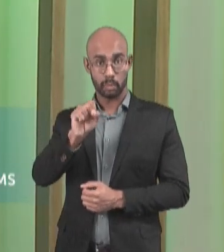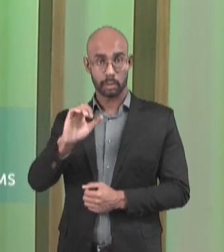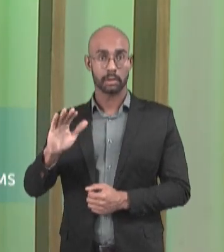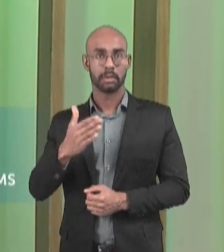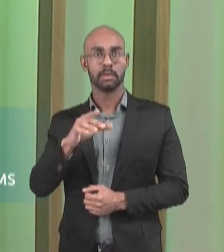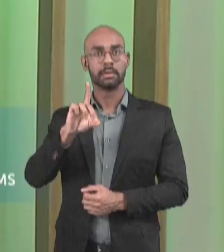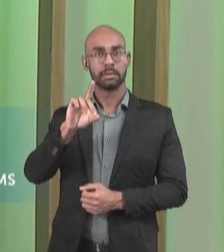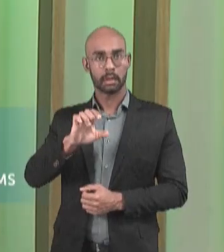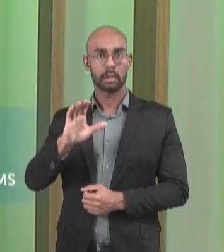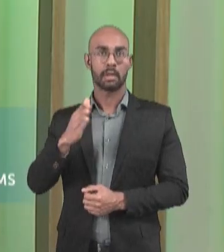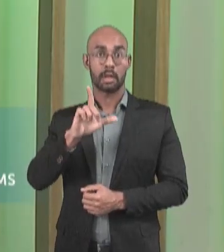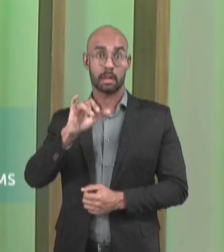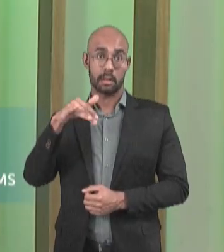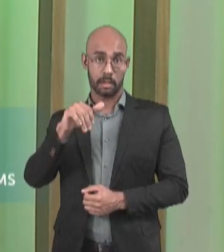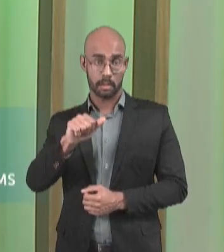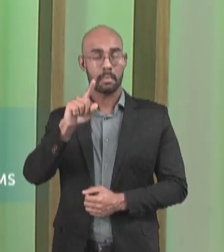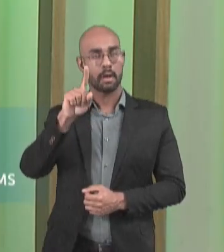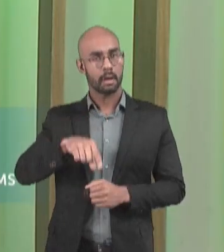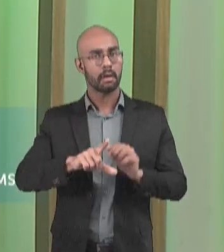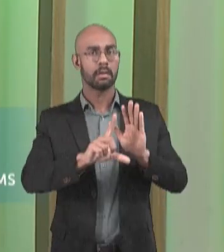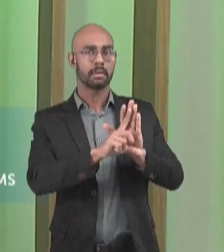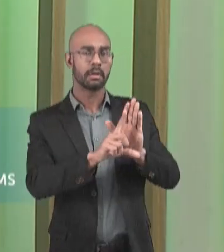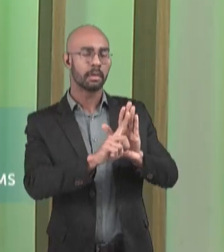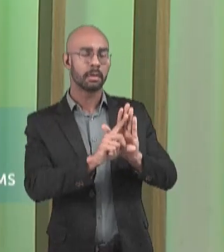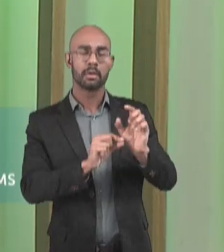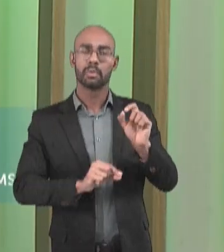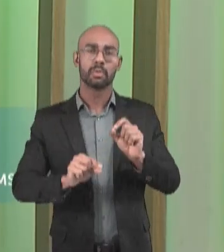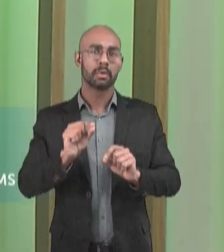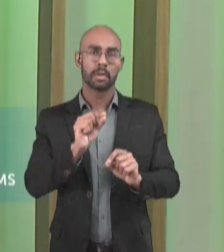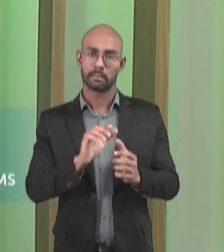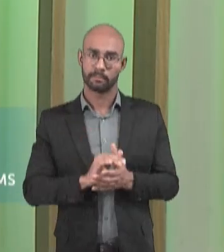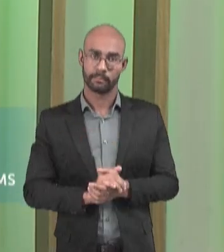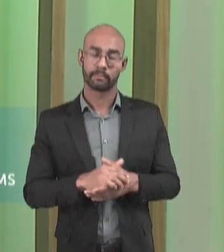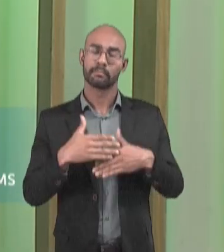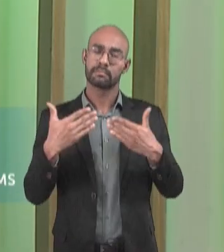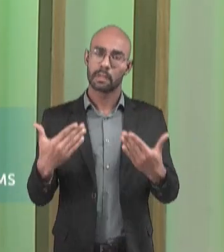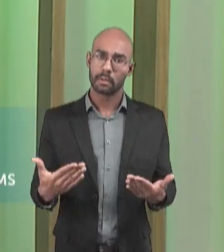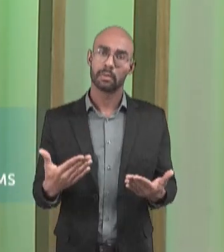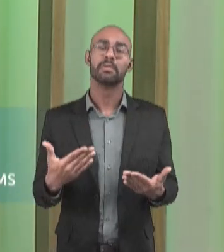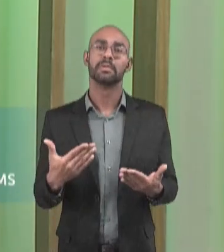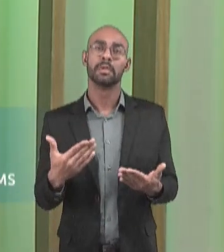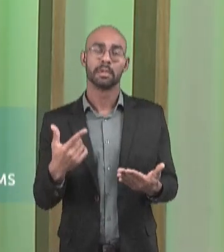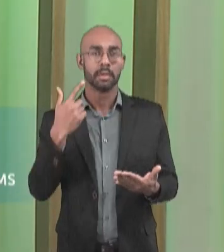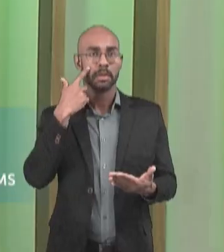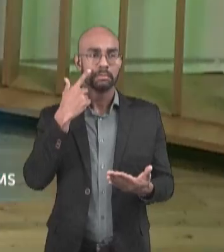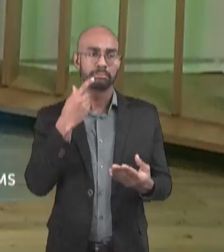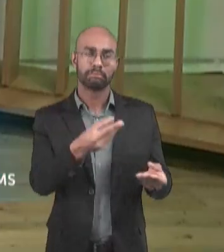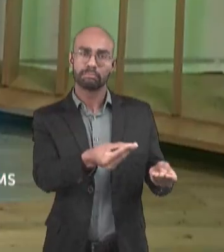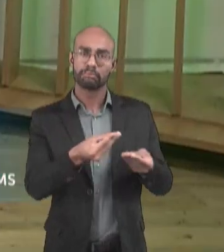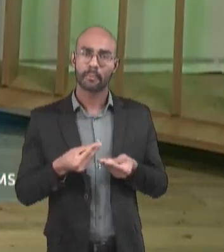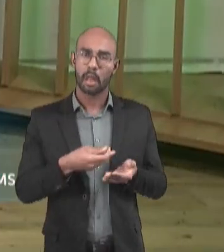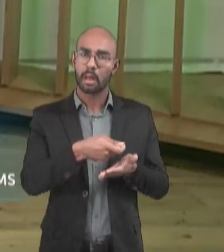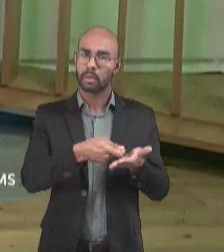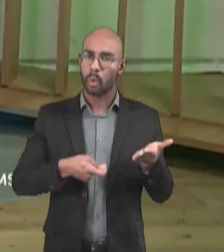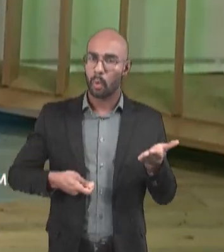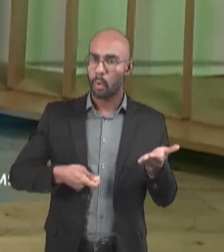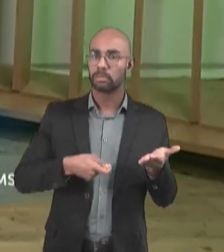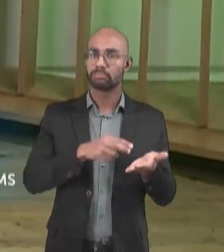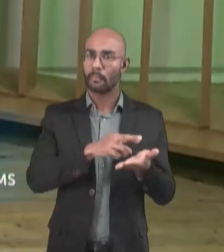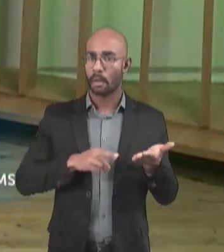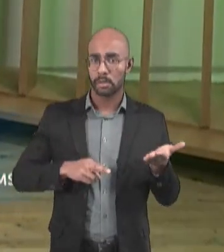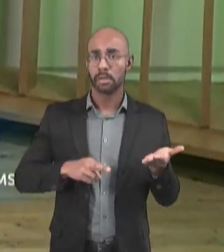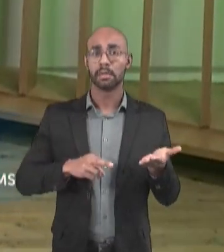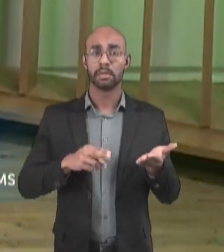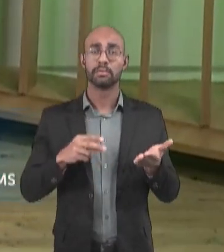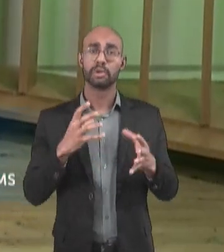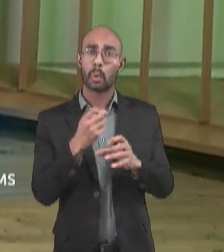que preside. É uma lei, né, a questão de receber o relatório da prestação de